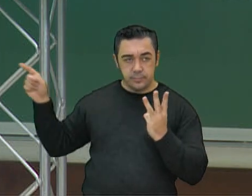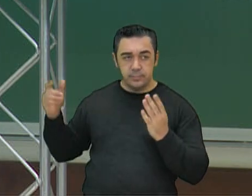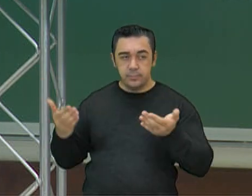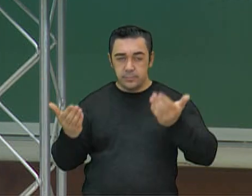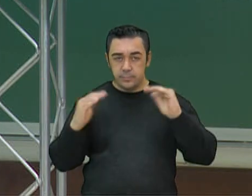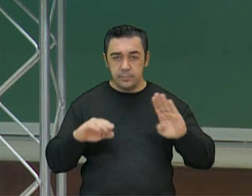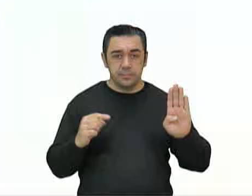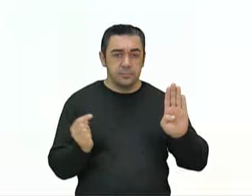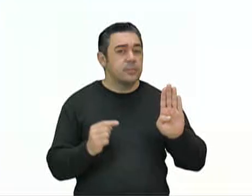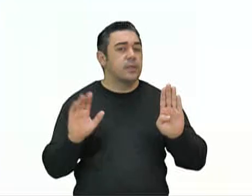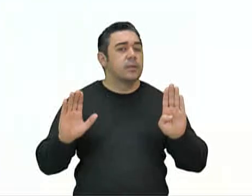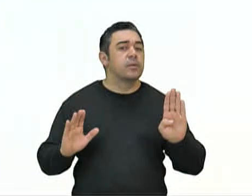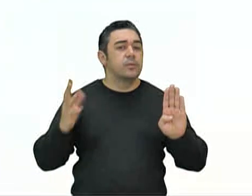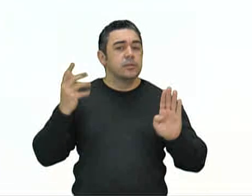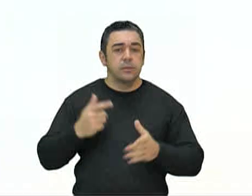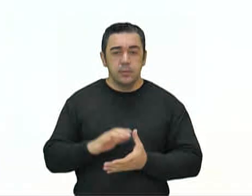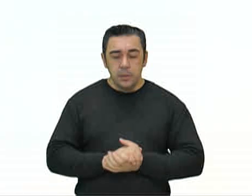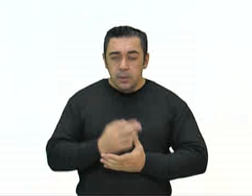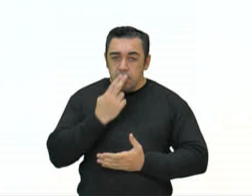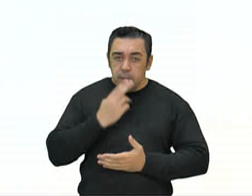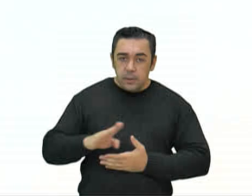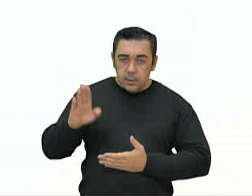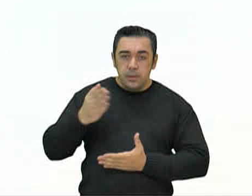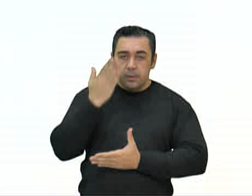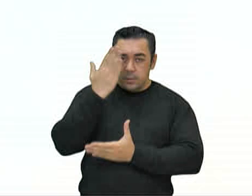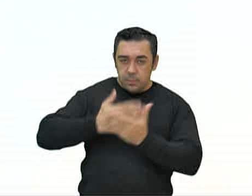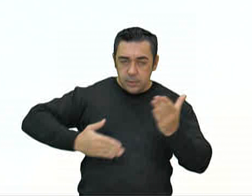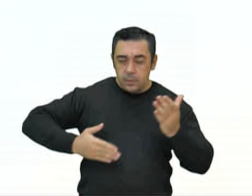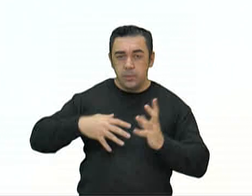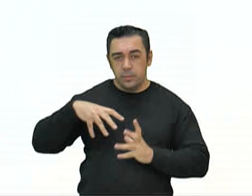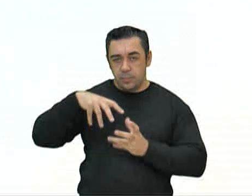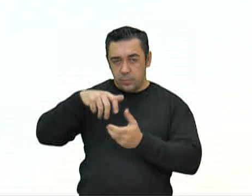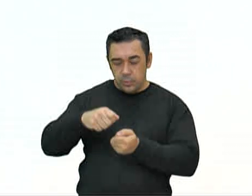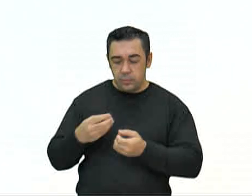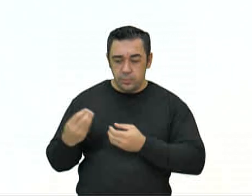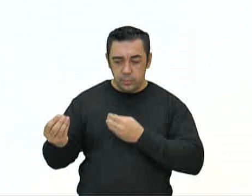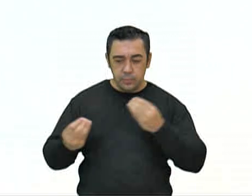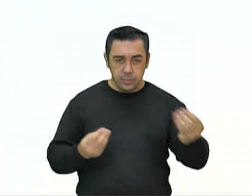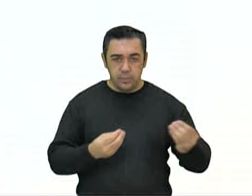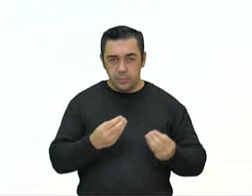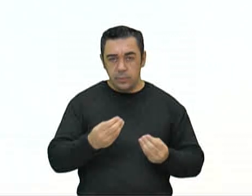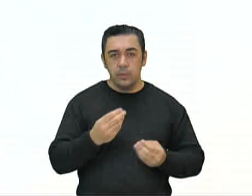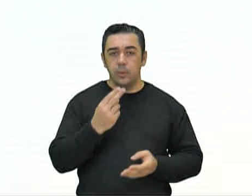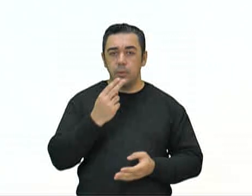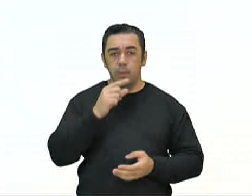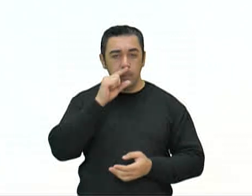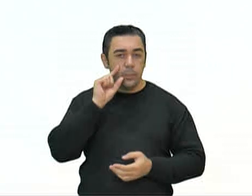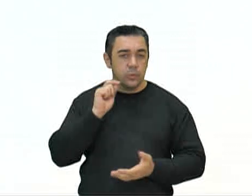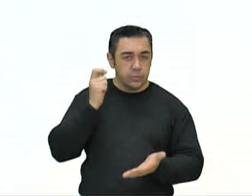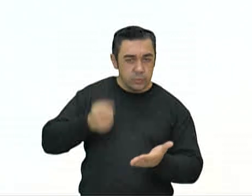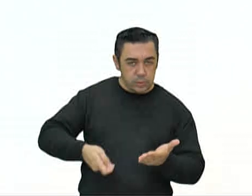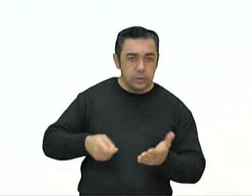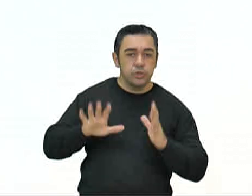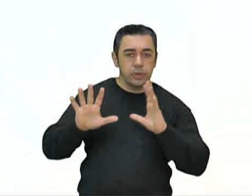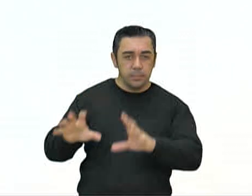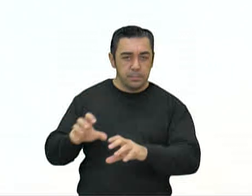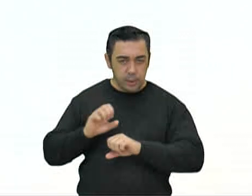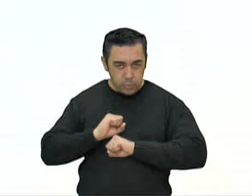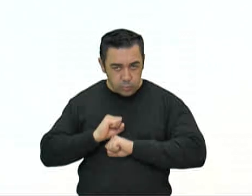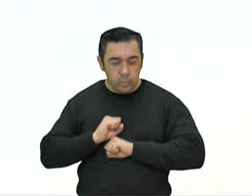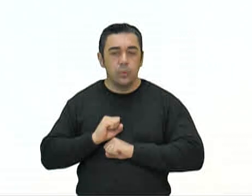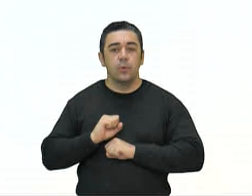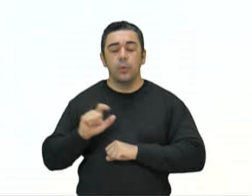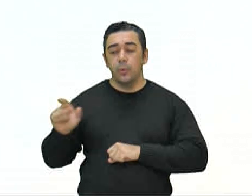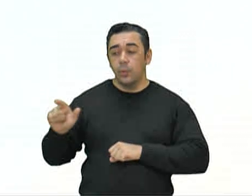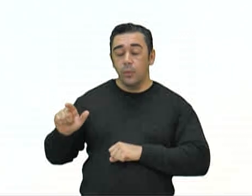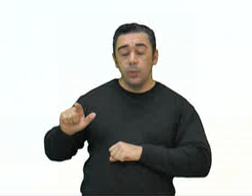está acontecendo? Hitler repartindo o globo, o mundo. O Mussolini já recebeu um pedaço. O Tojo aguarda o seu pedaço